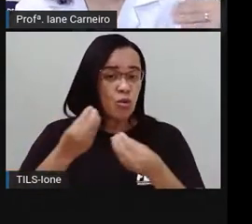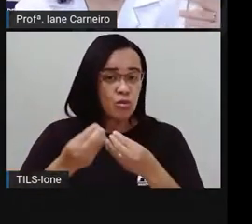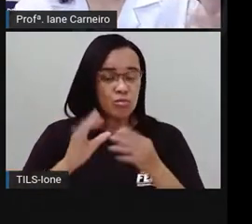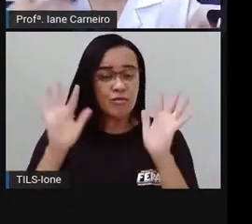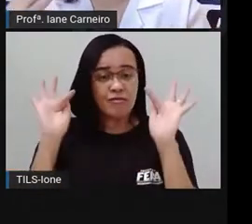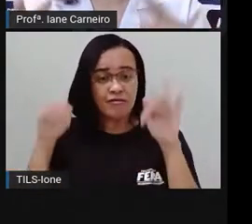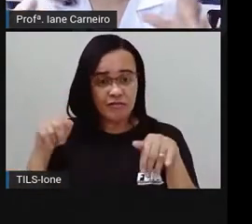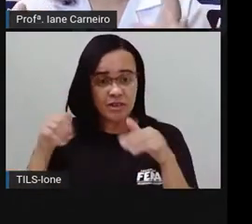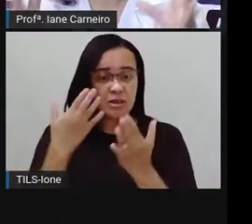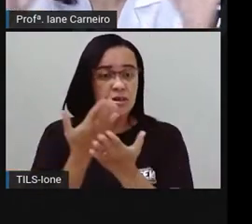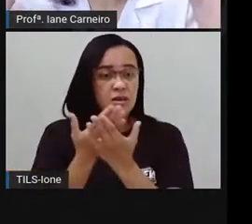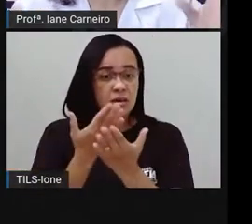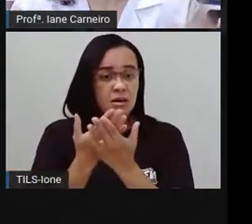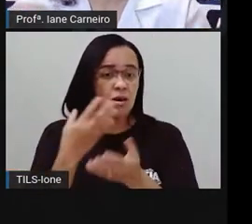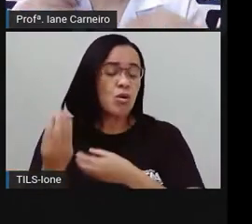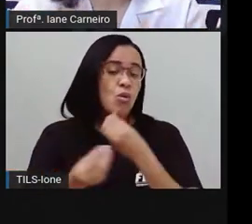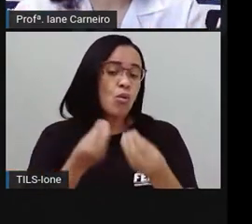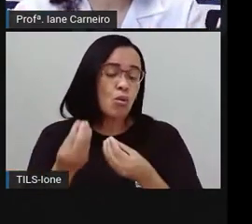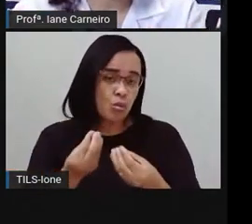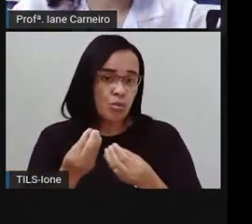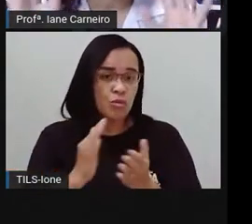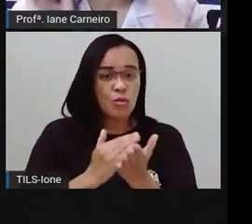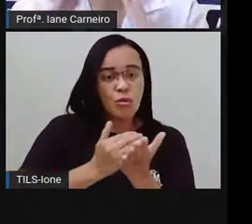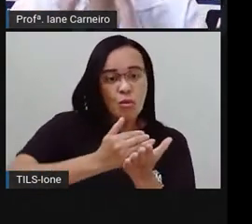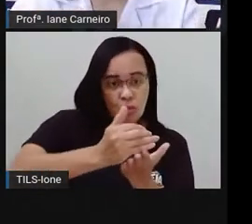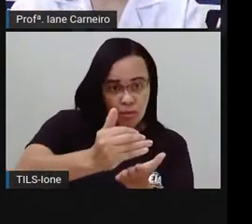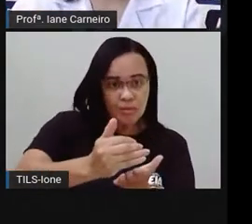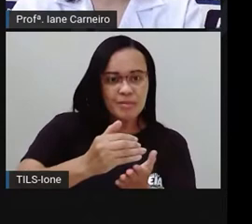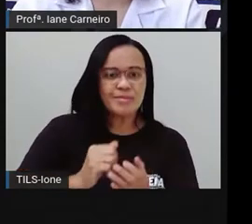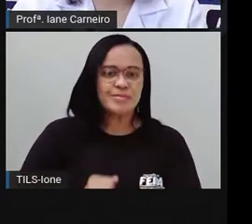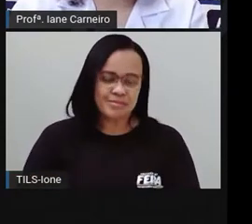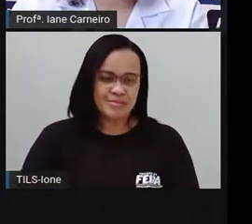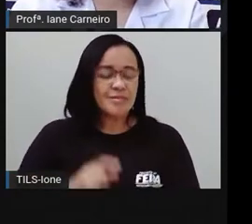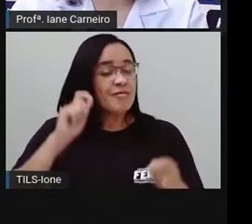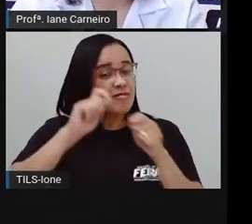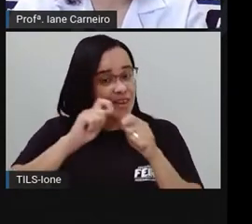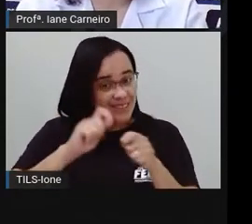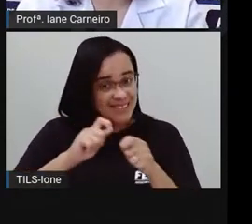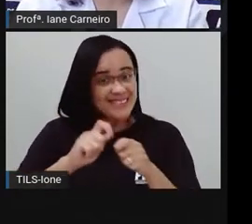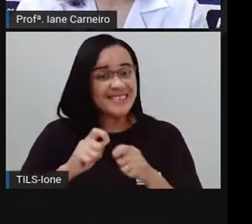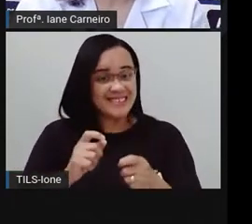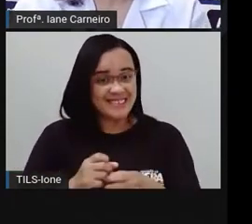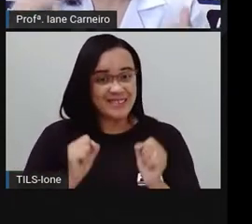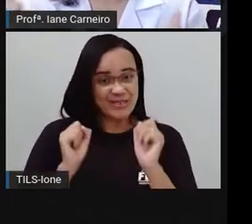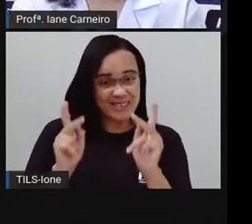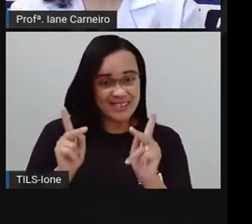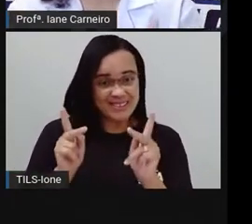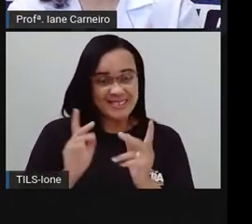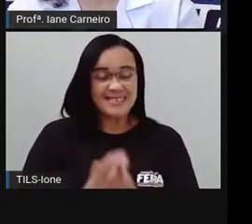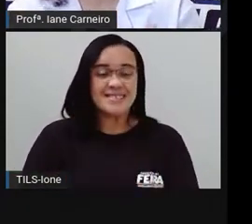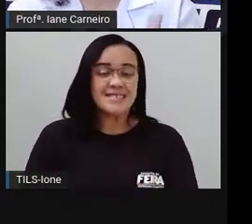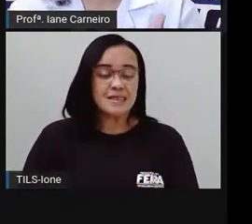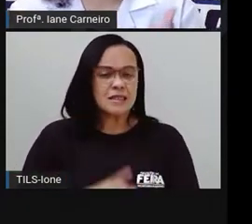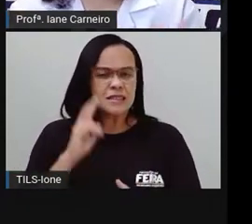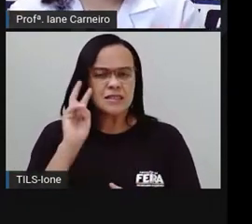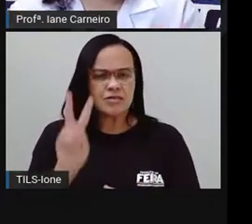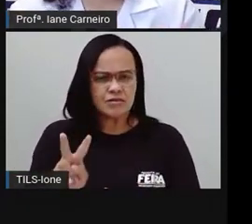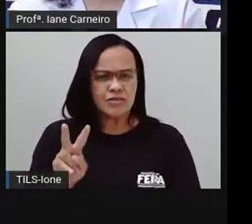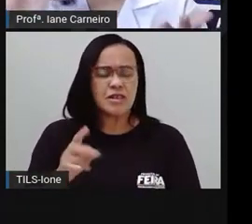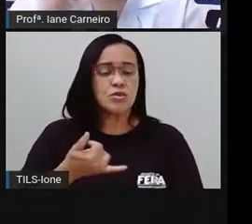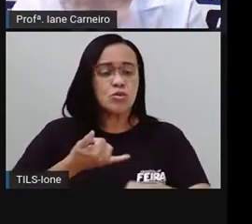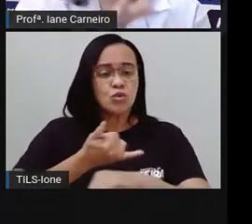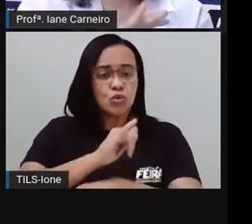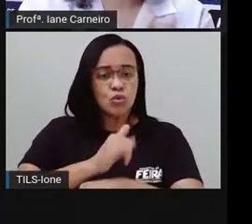a aula, depois, né, você começar a iniciar o seu artesanato, tá joia? E aí, se você estiver vendo pelo